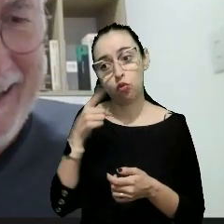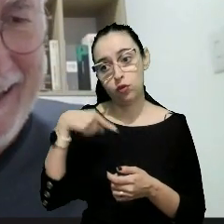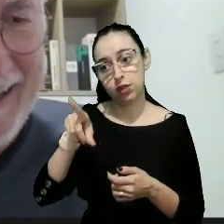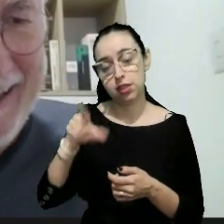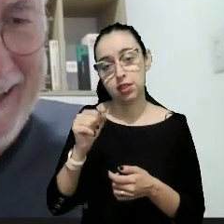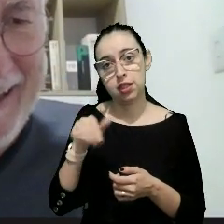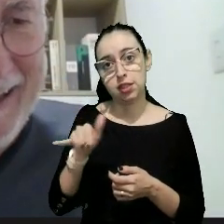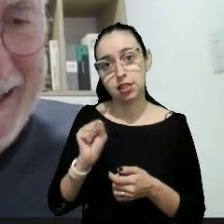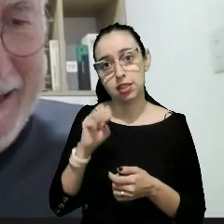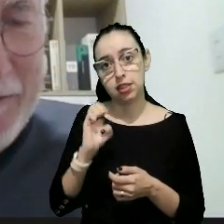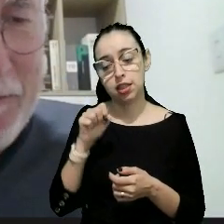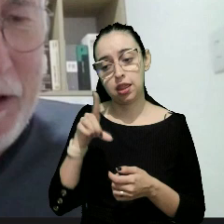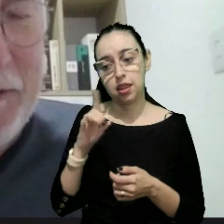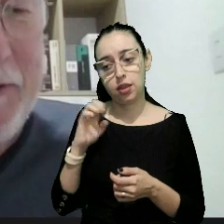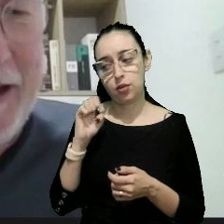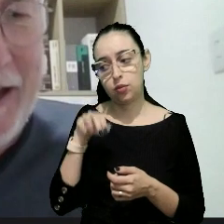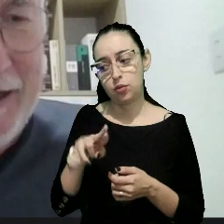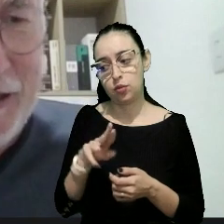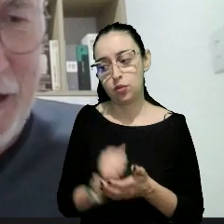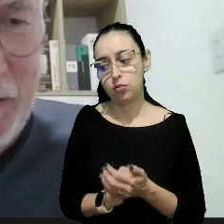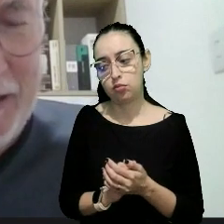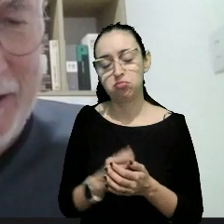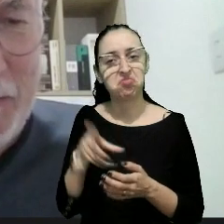Falou eu, fala você, Cedenho.